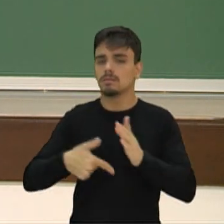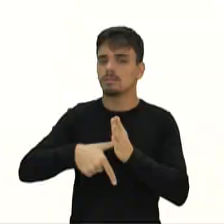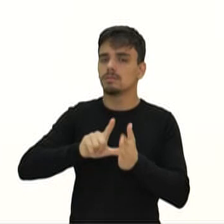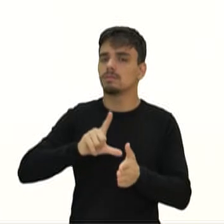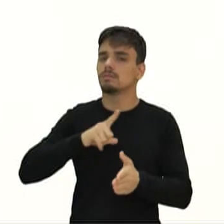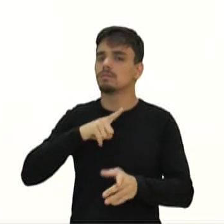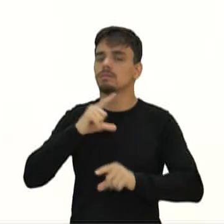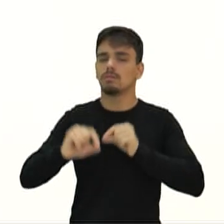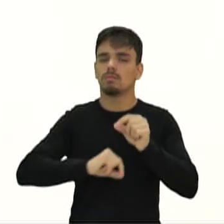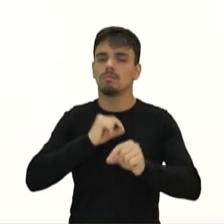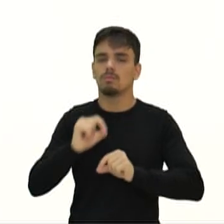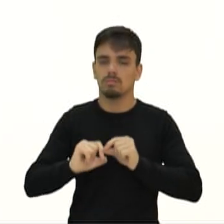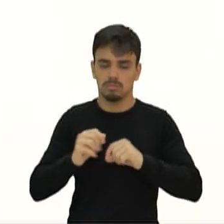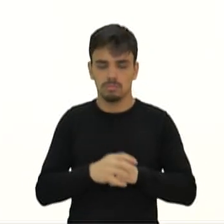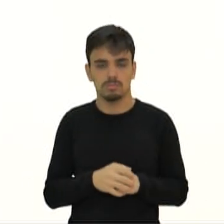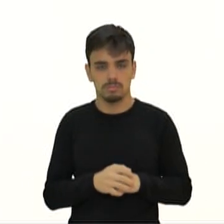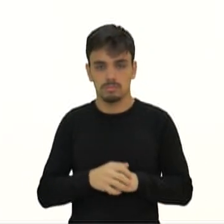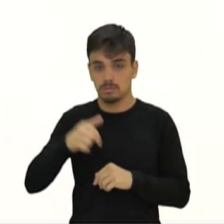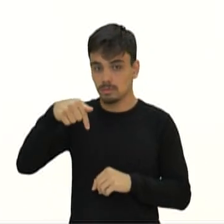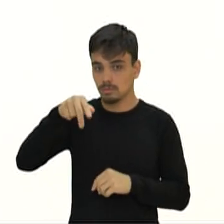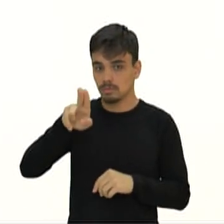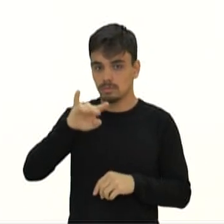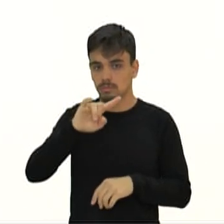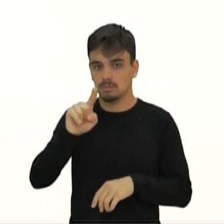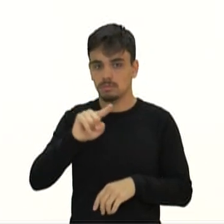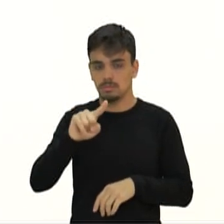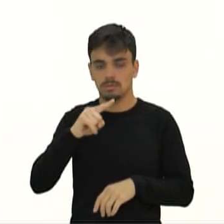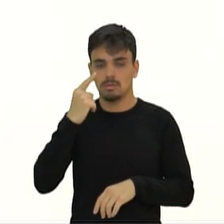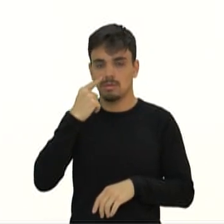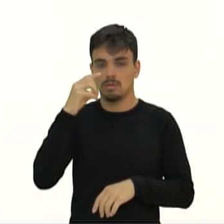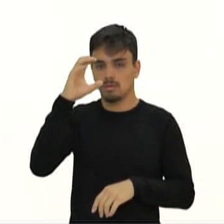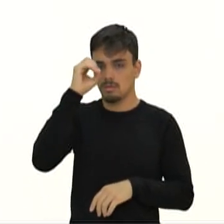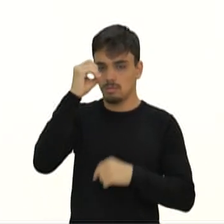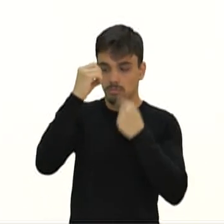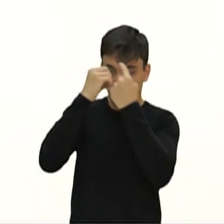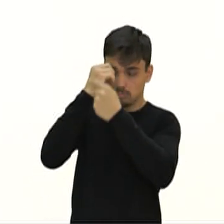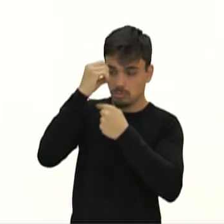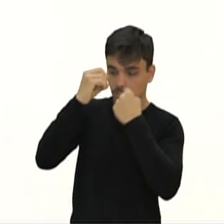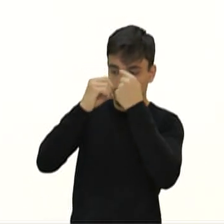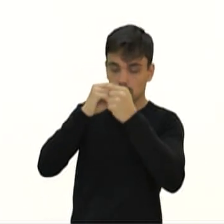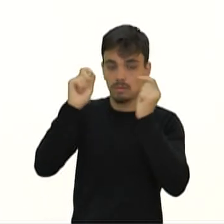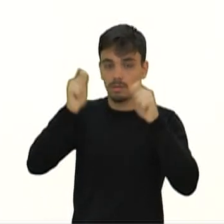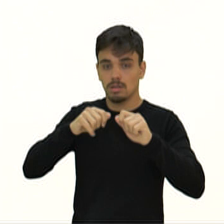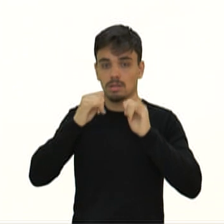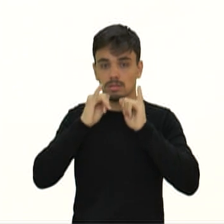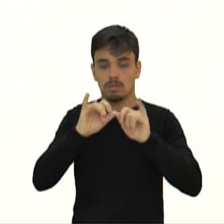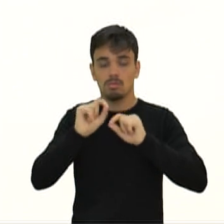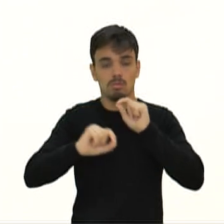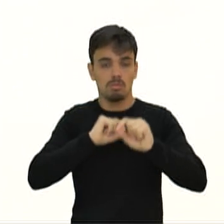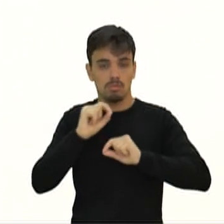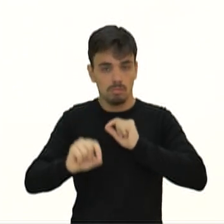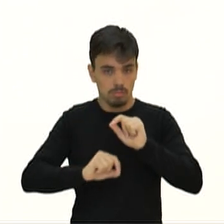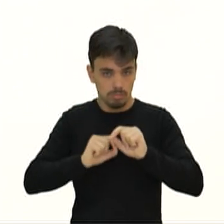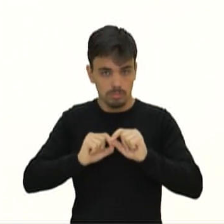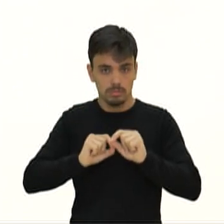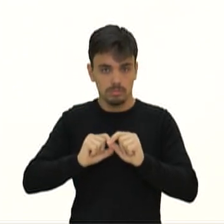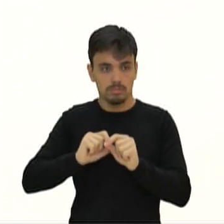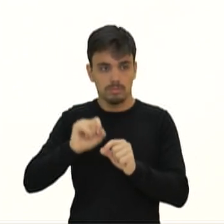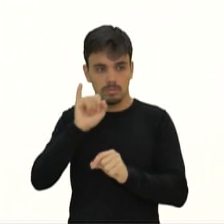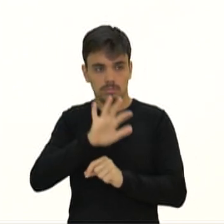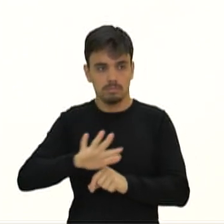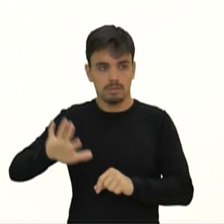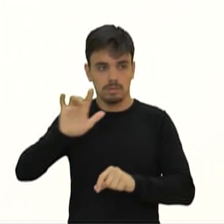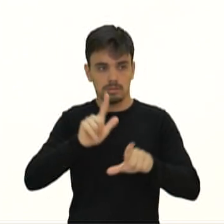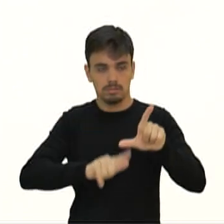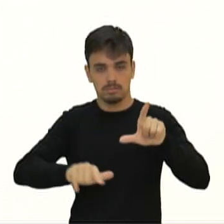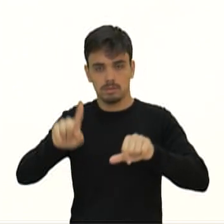um quiz. Ali, no olho humano, qual podemos dizer que é a imagem formada? Vamos às opções. Letra